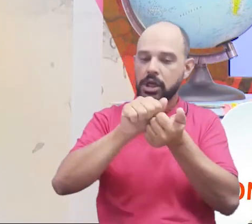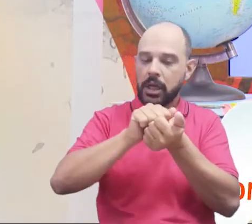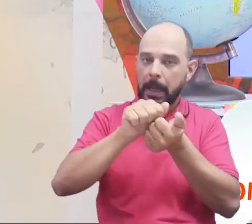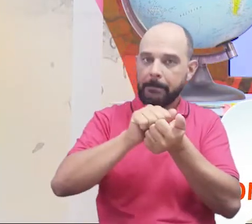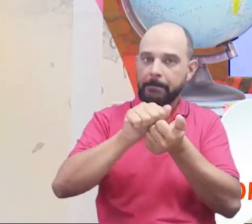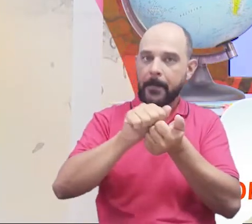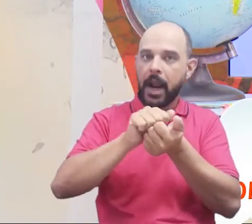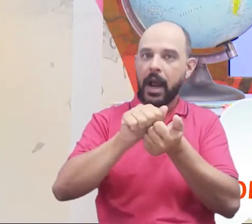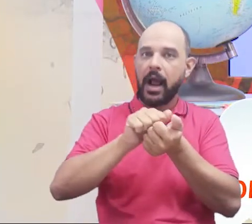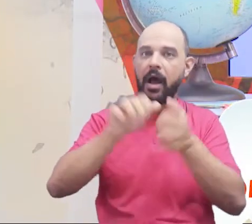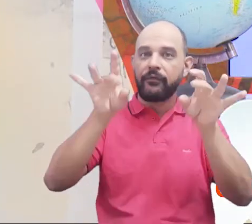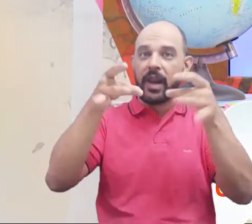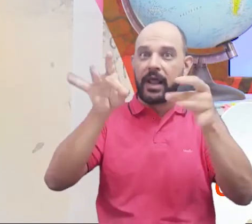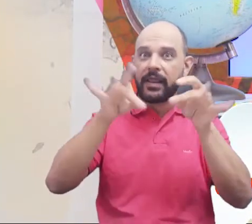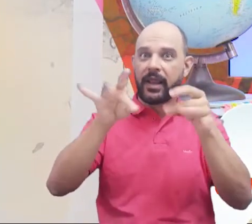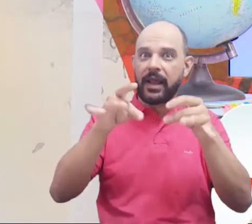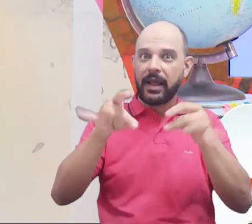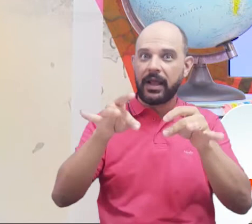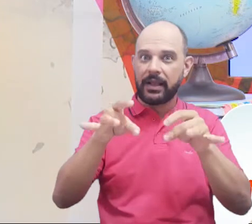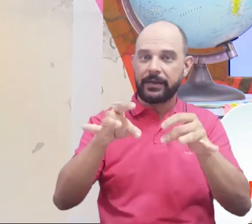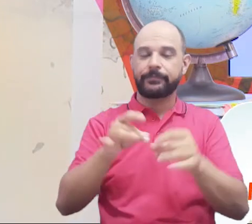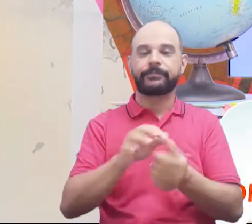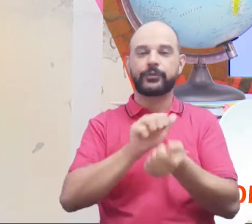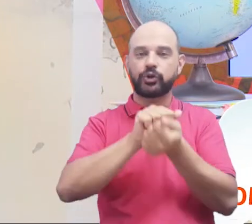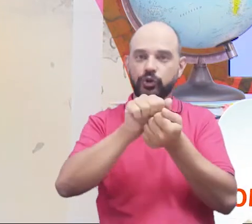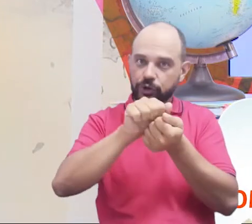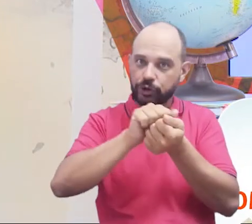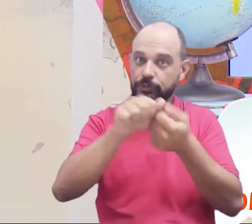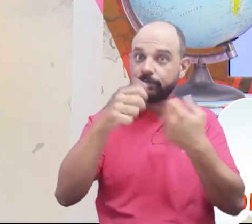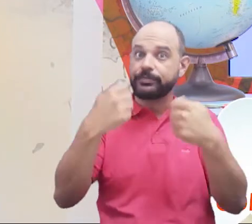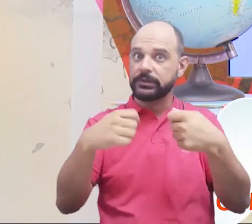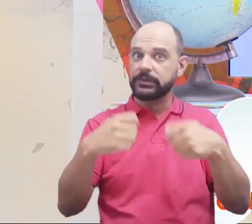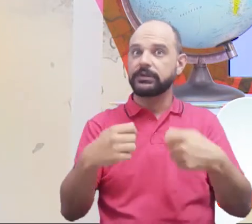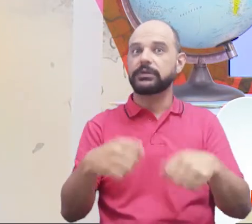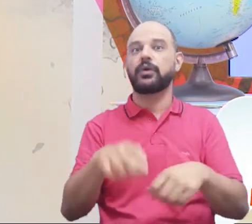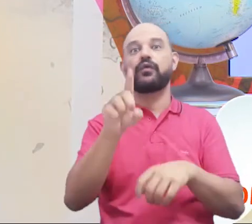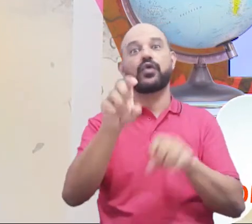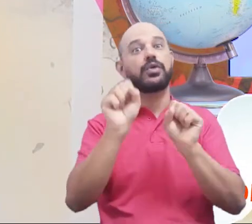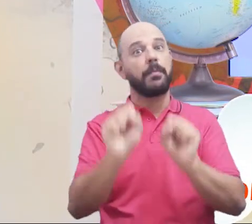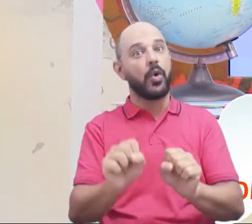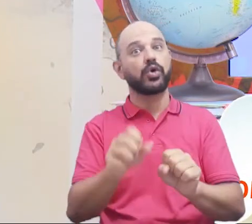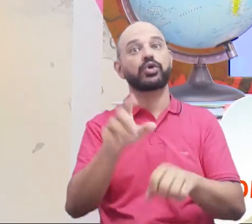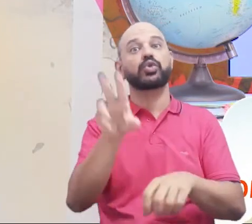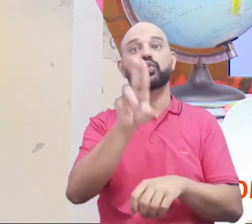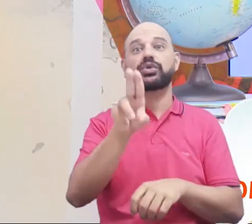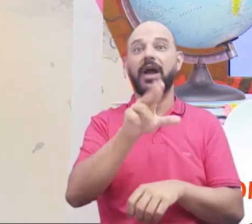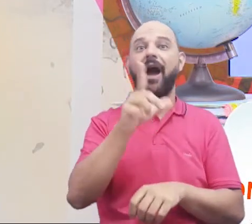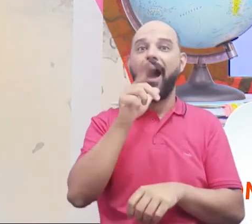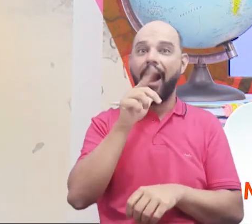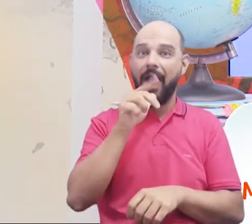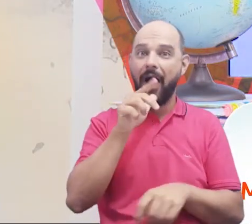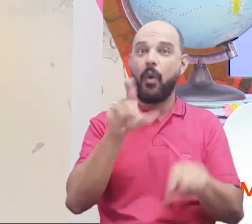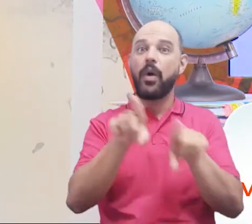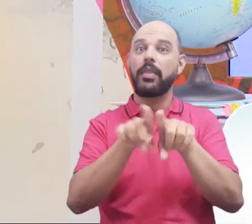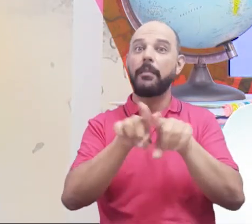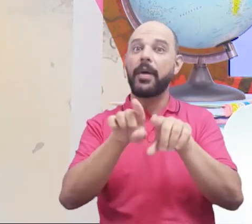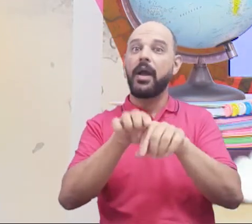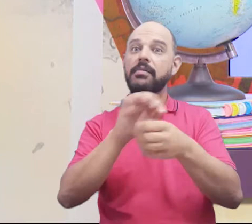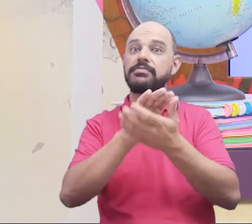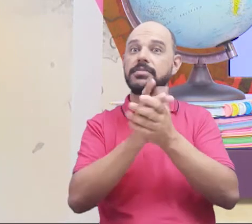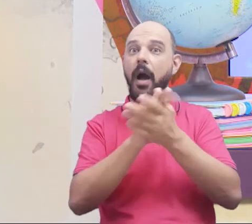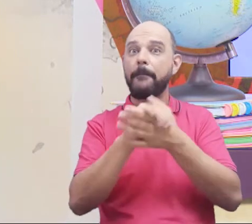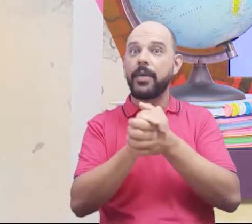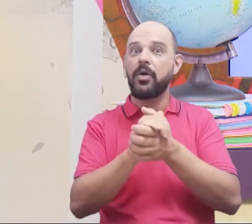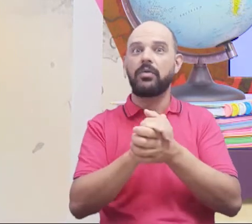uma flanela seca, ok? Mas, de vez em quando, se necessário, você pode utilizar água e sabão neutro. Nada